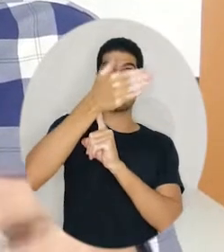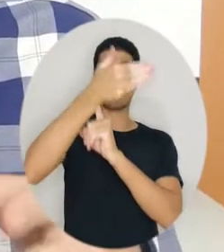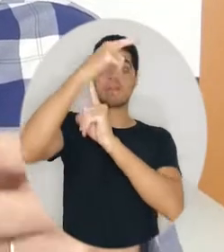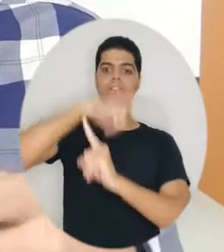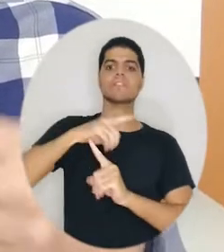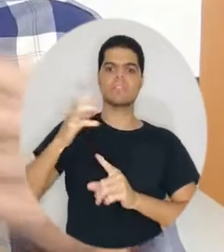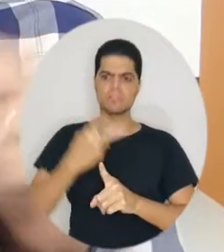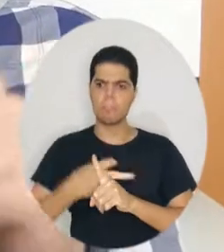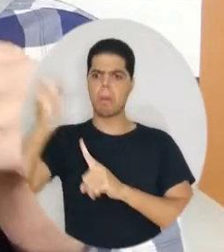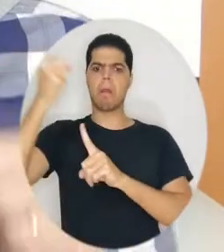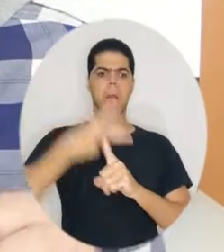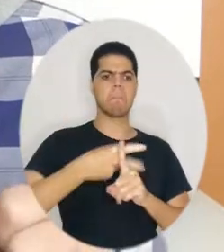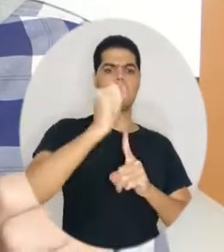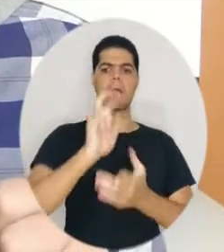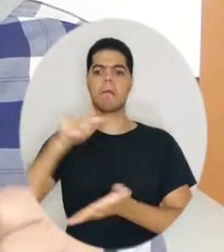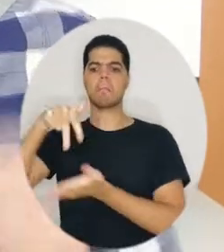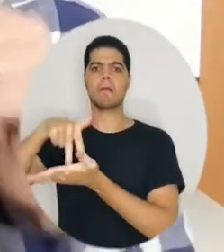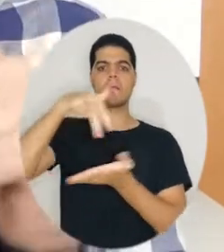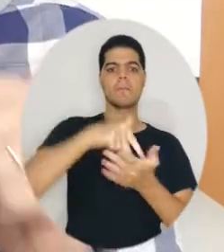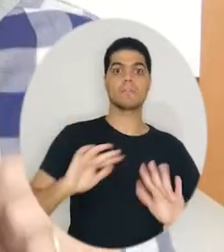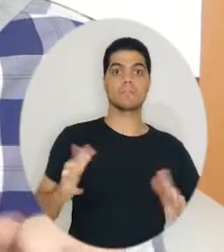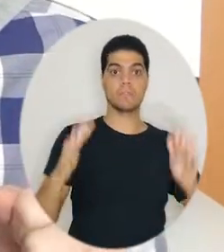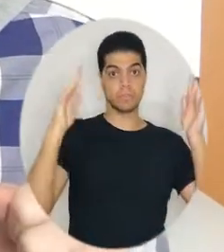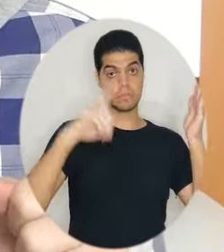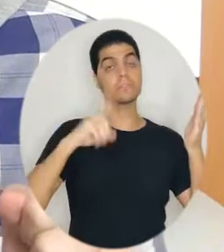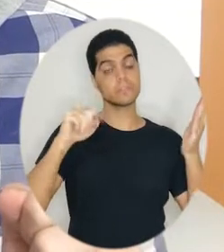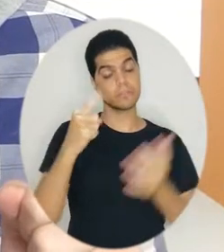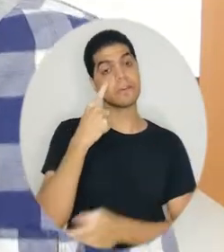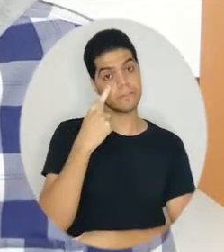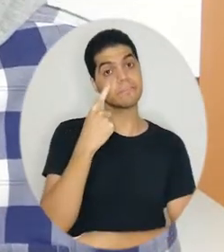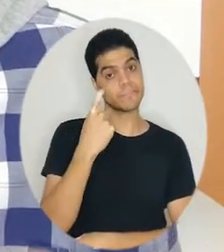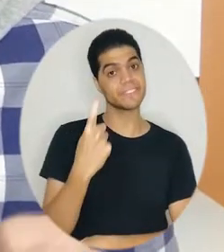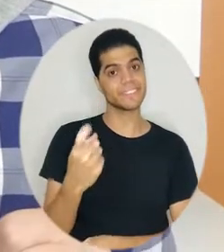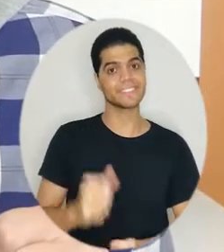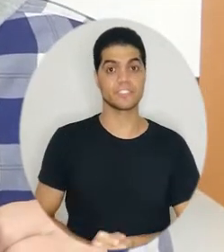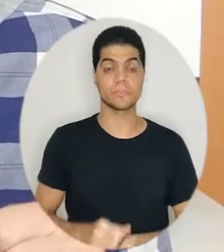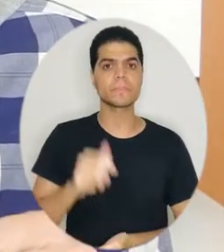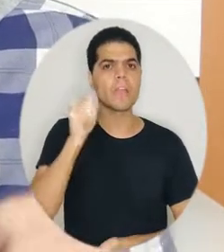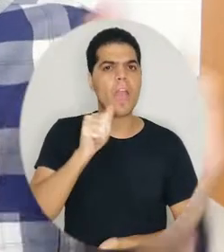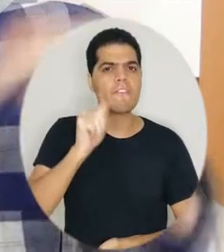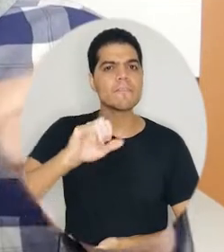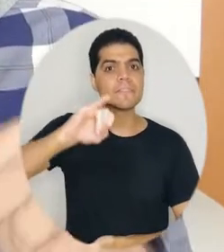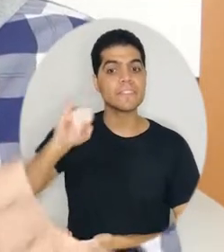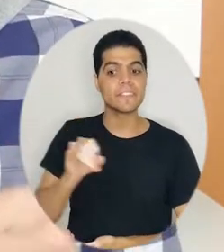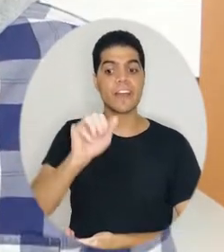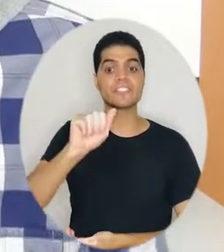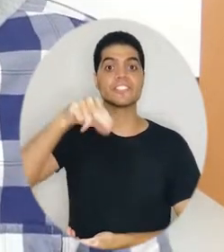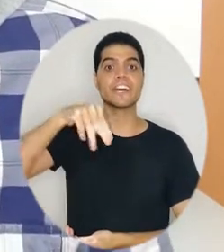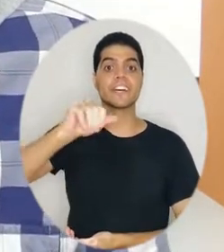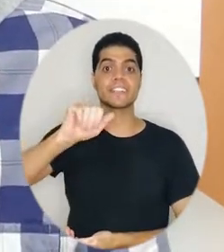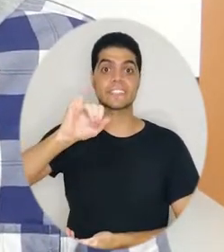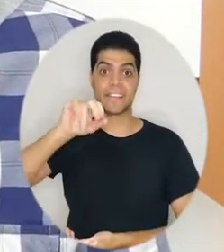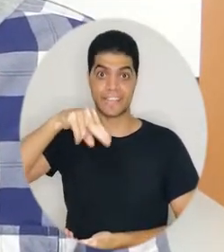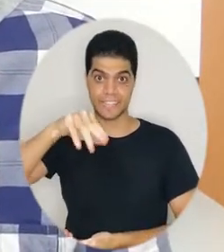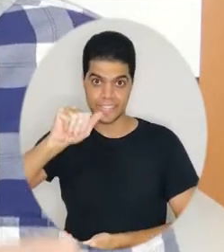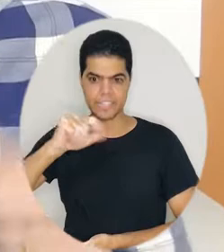nesse período além dos desfiles outras ações foram promovidas E essas são bem interessantes a historiadora Janaína Cordeiro no artigo que eu vou deixar